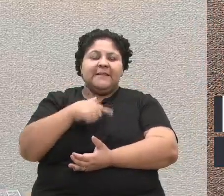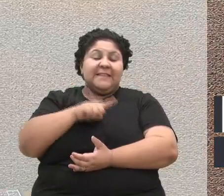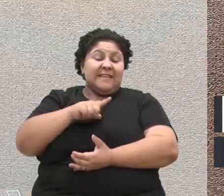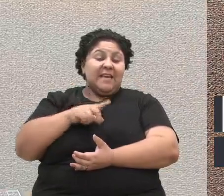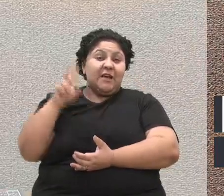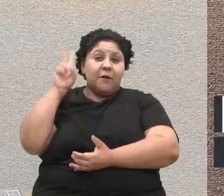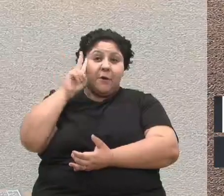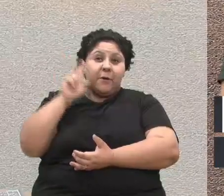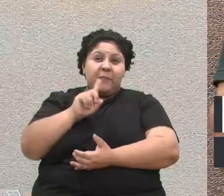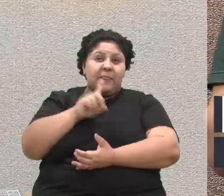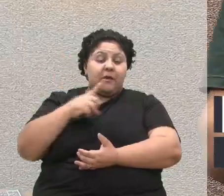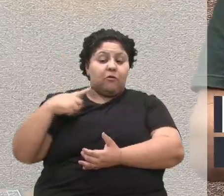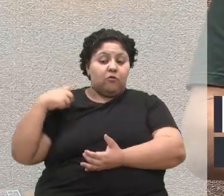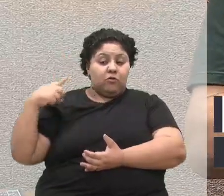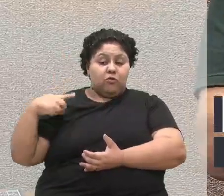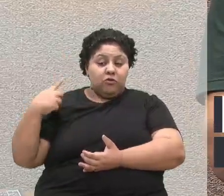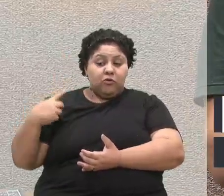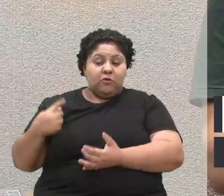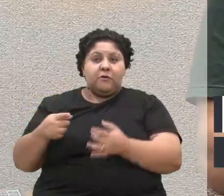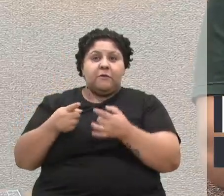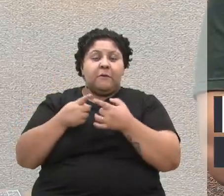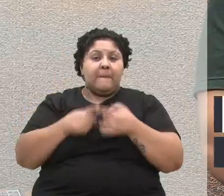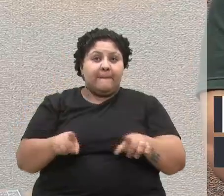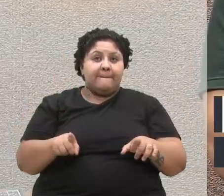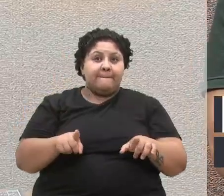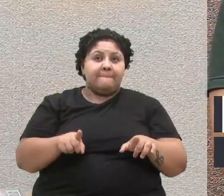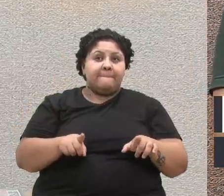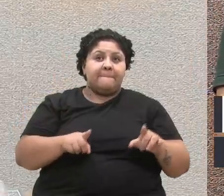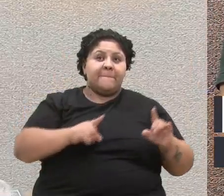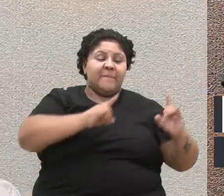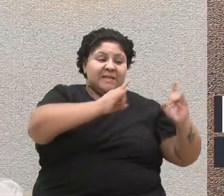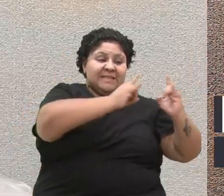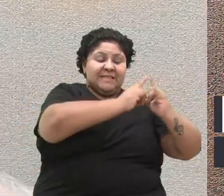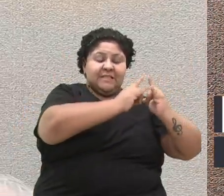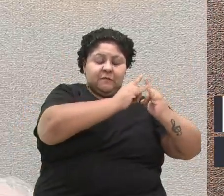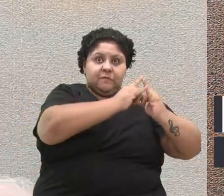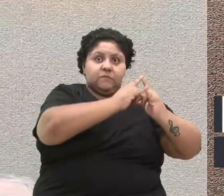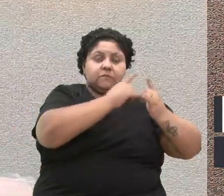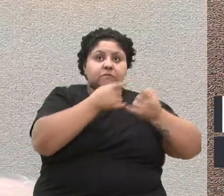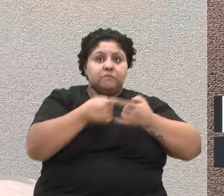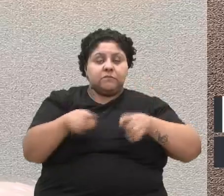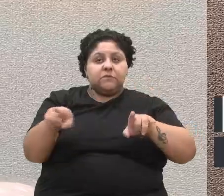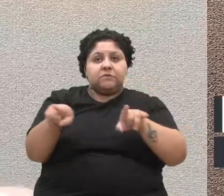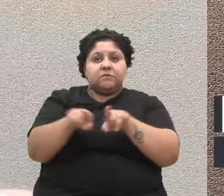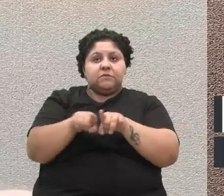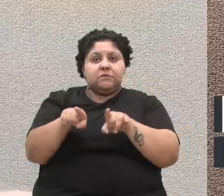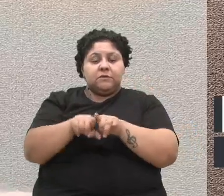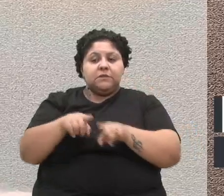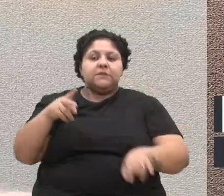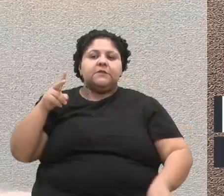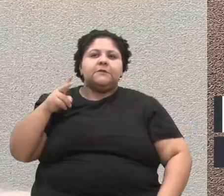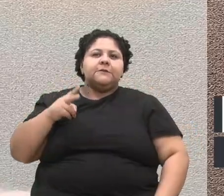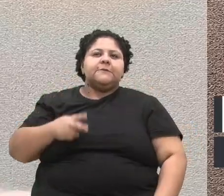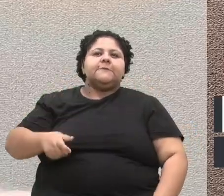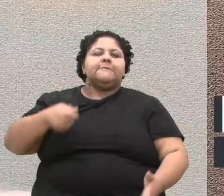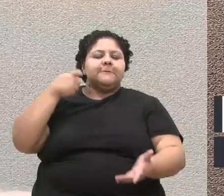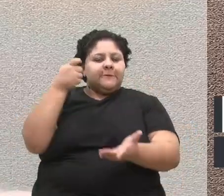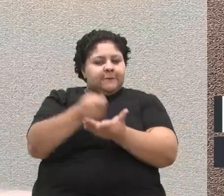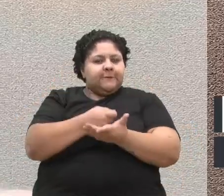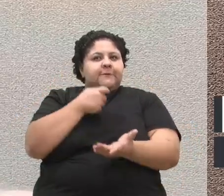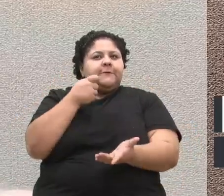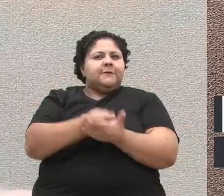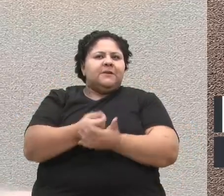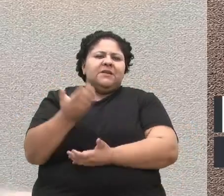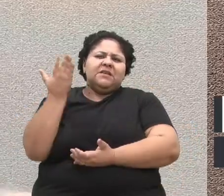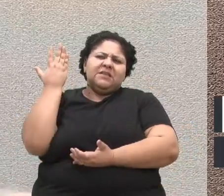na advocacia, também na advocacia, nas entidades da advocacia, mas tem esse histórico de luta, né, desde o